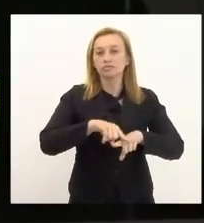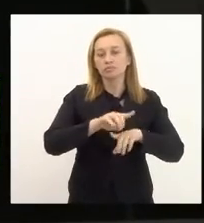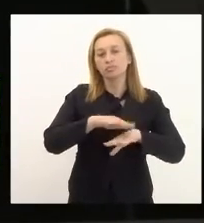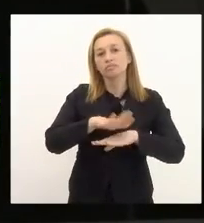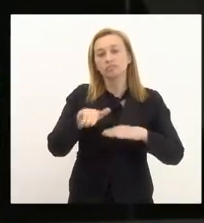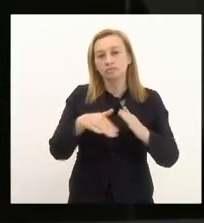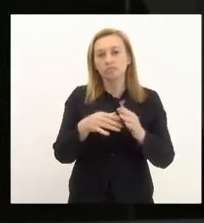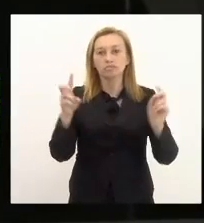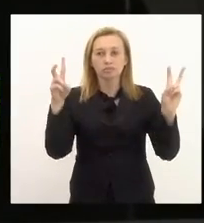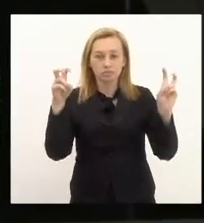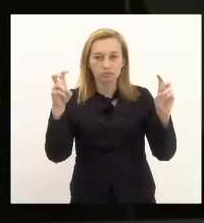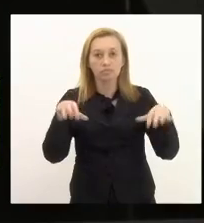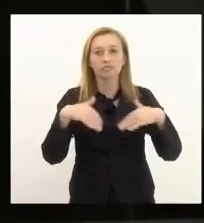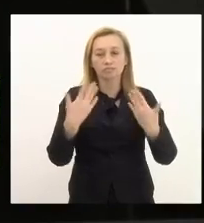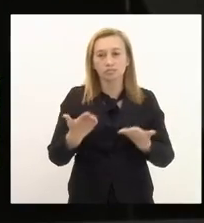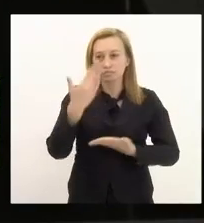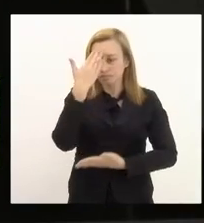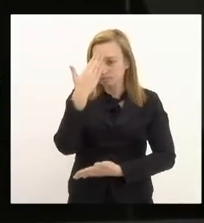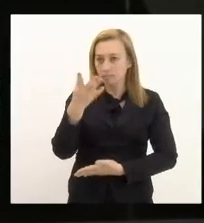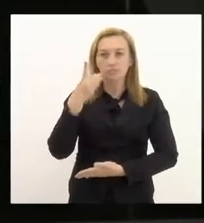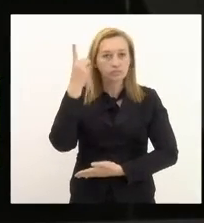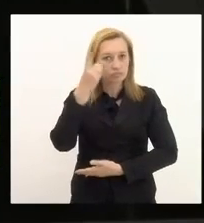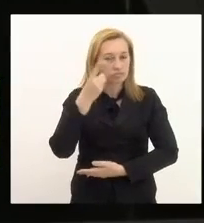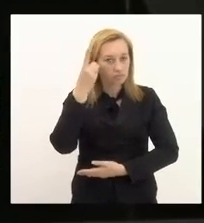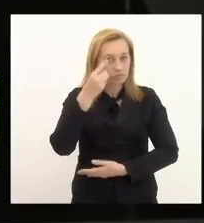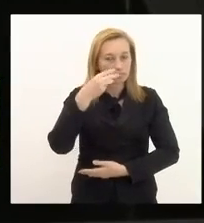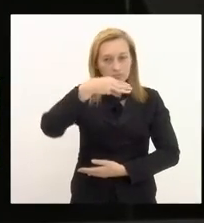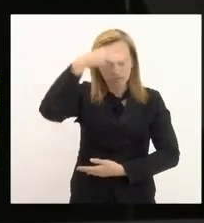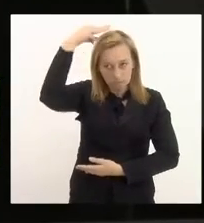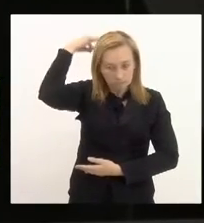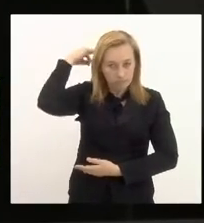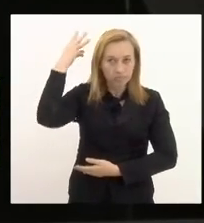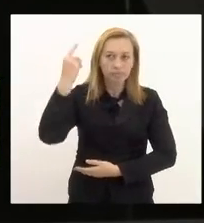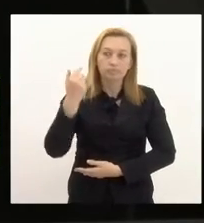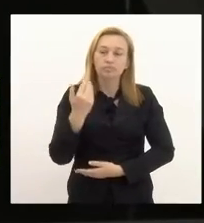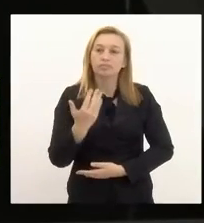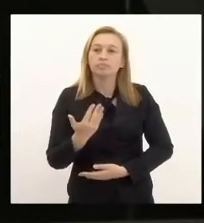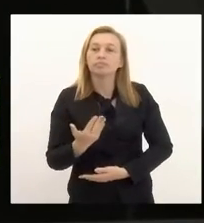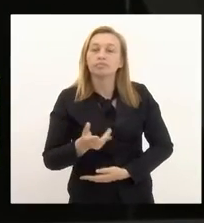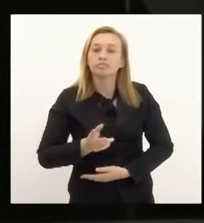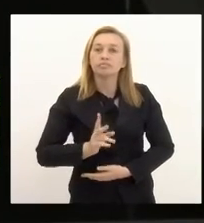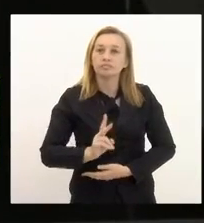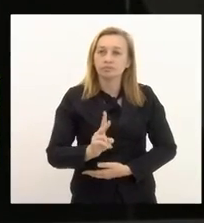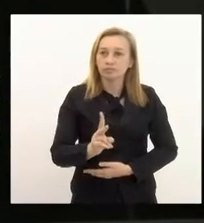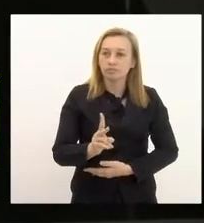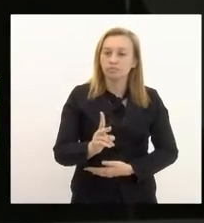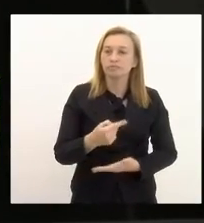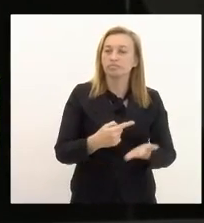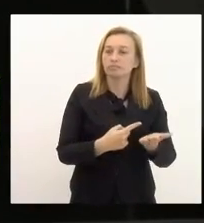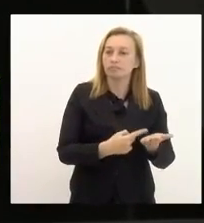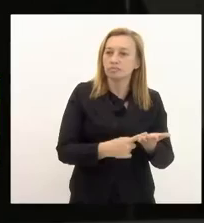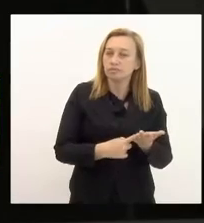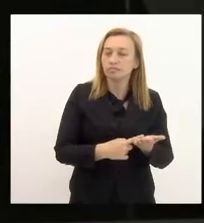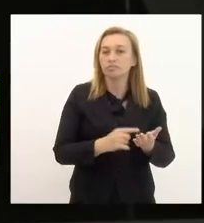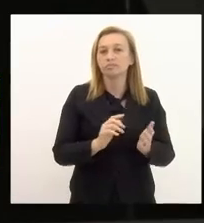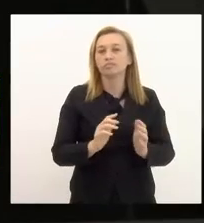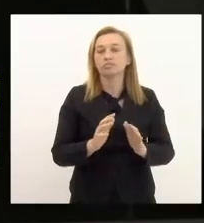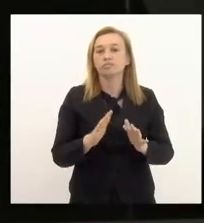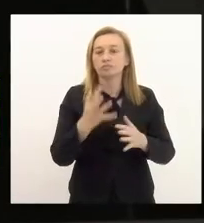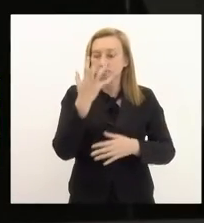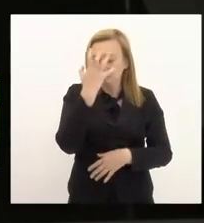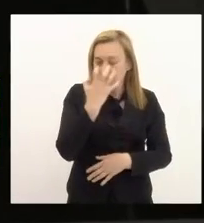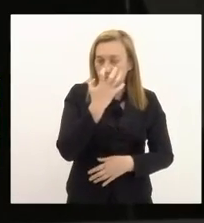todas essas questões é obrigada a deputado Márcio Pacheco Por que nos atende Sempre com muita com muita